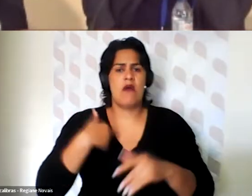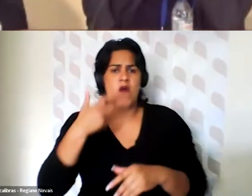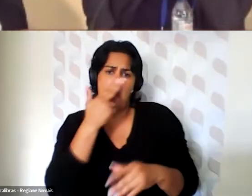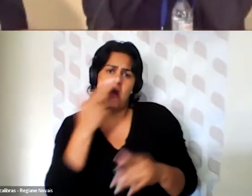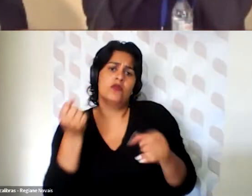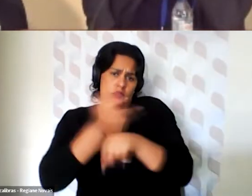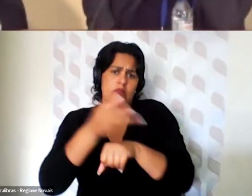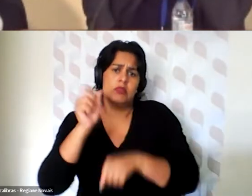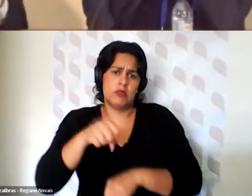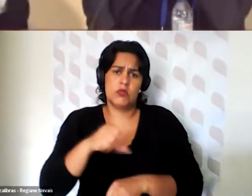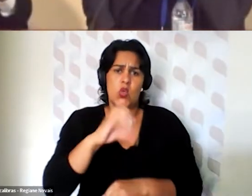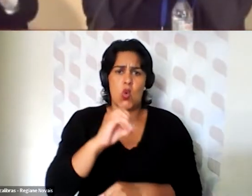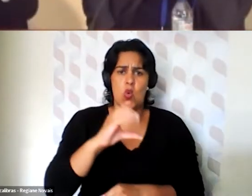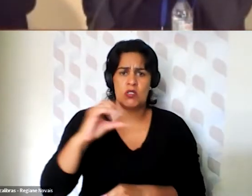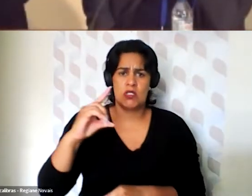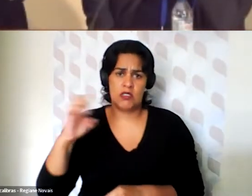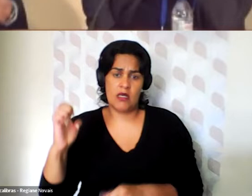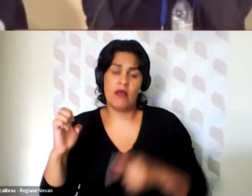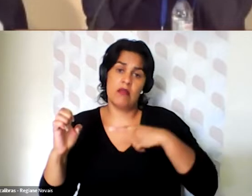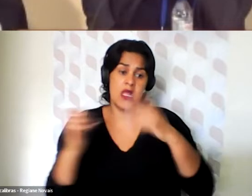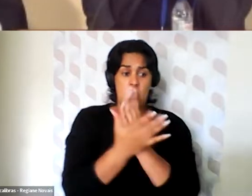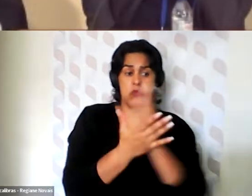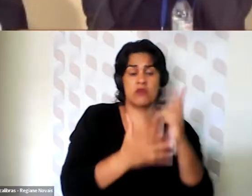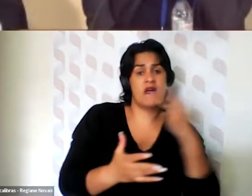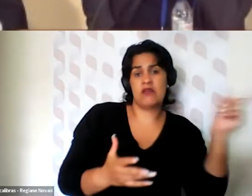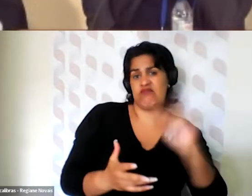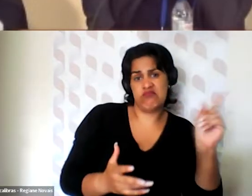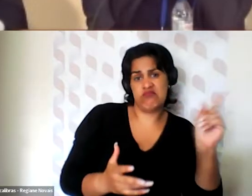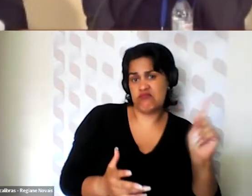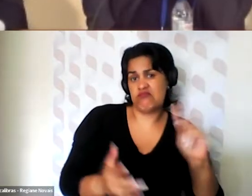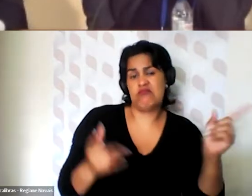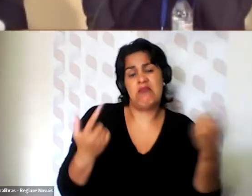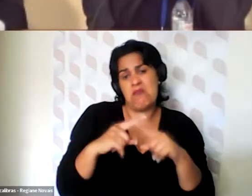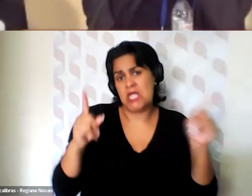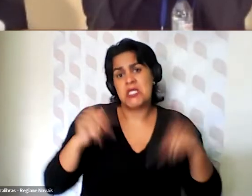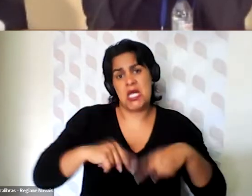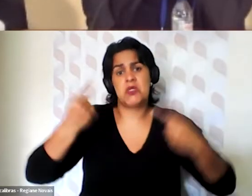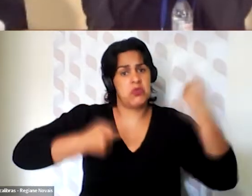resultado das eleições, esse processo de acessão provavelmente continuará.